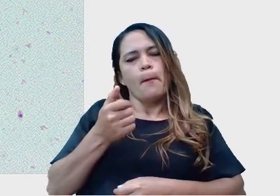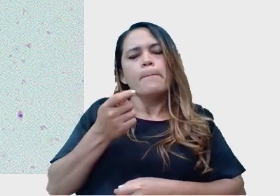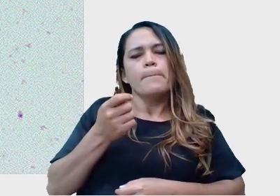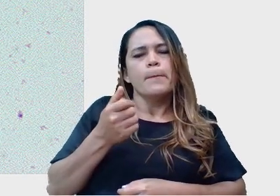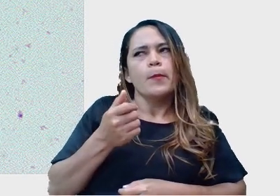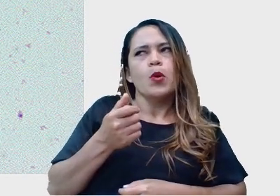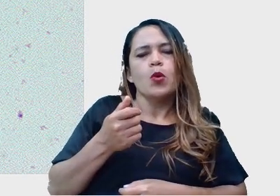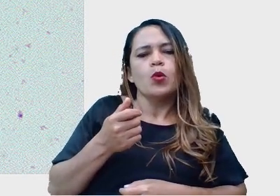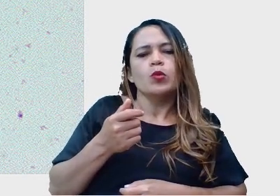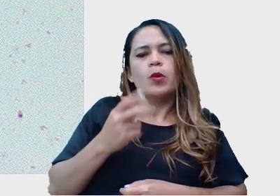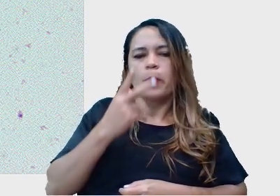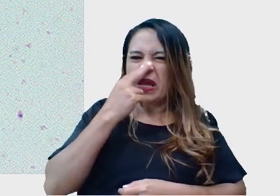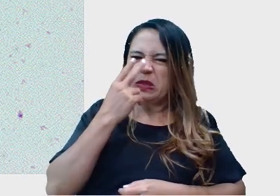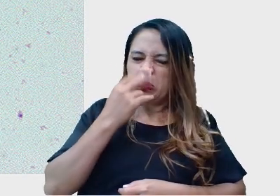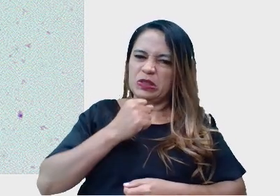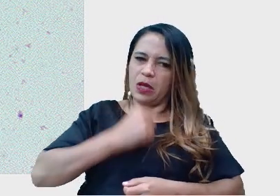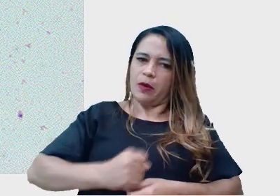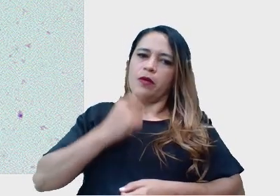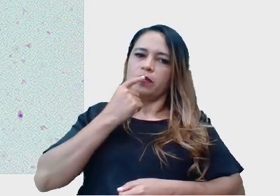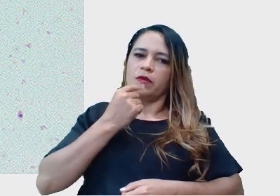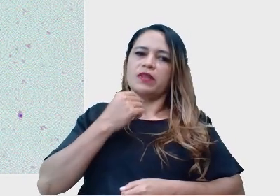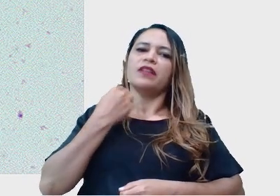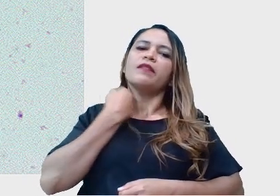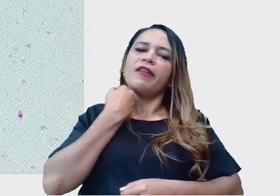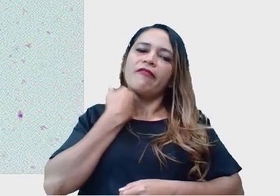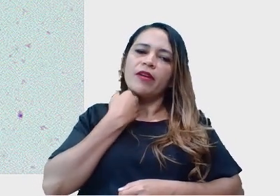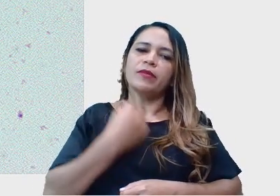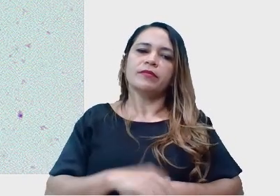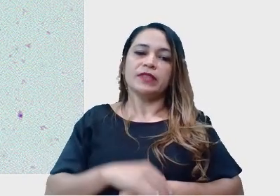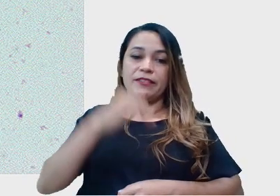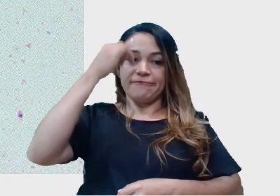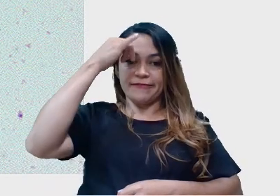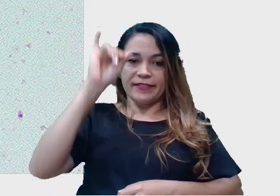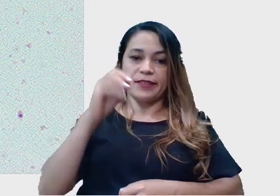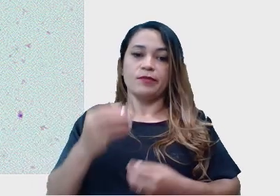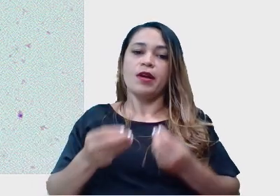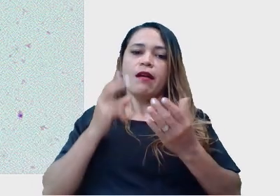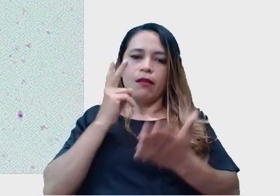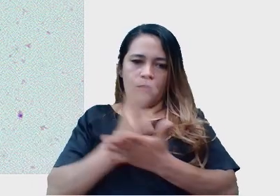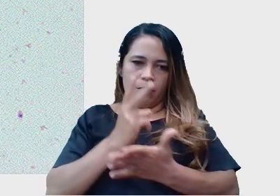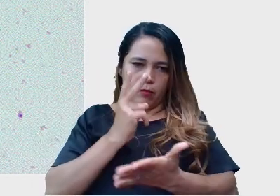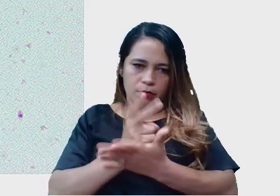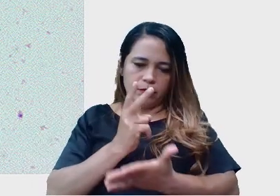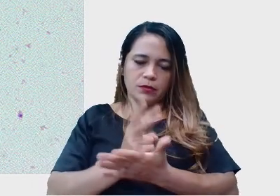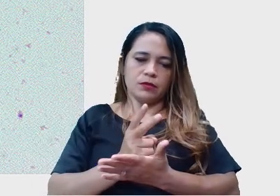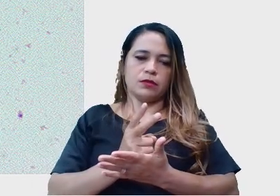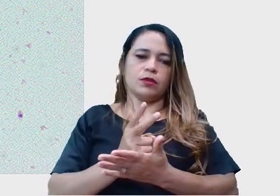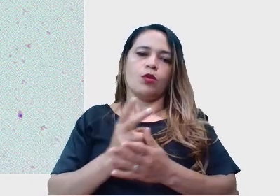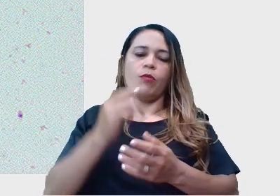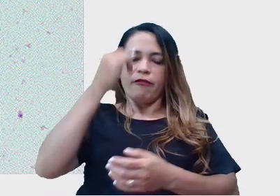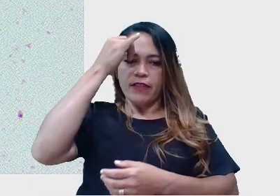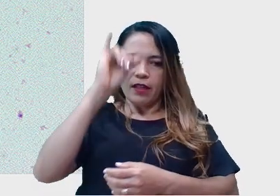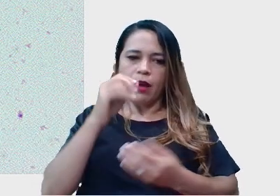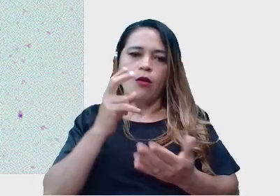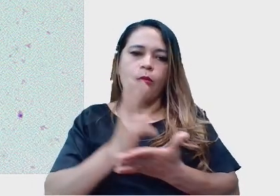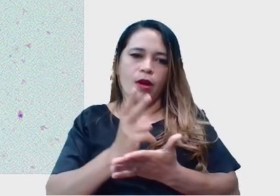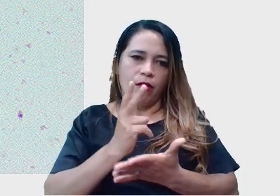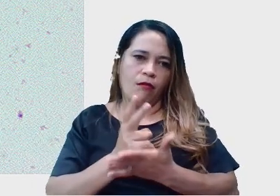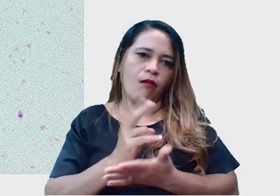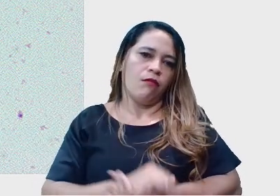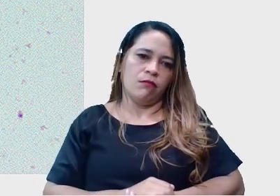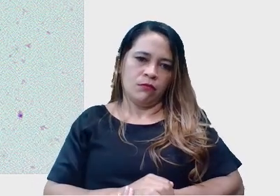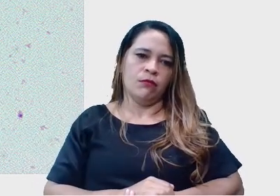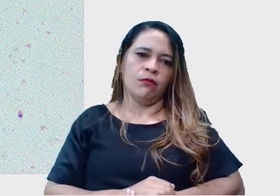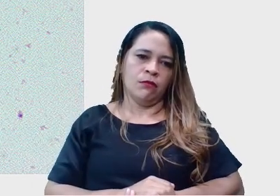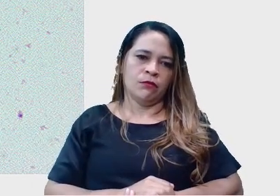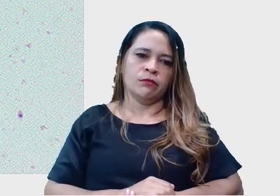ok? Uma febre moderada também pode aparecer. Prevenção, exatamente as mesmas, olha lá, ó. Como a forma de transmissão é a mesma,